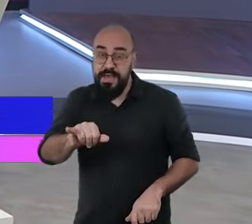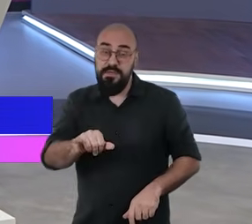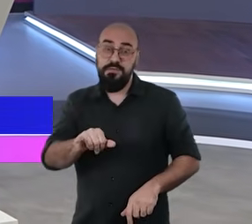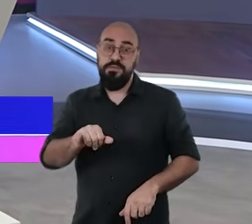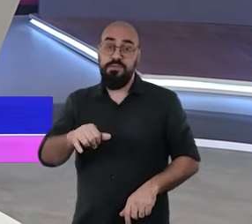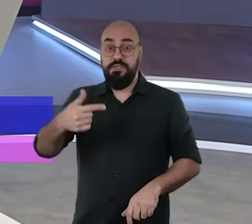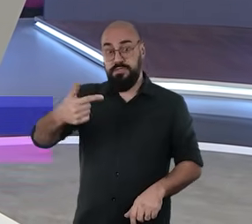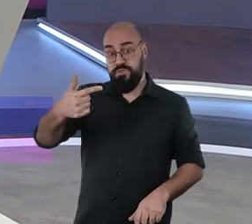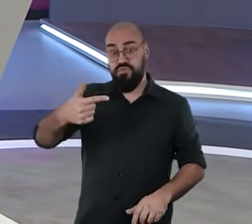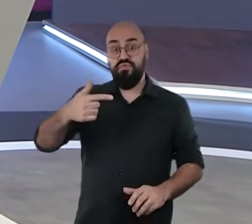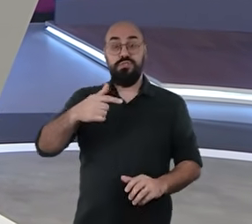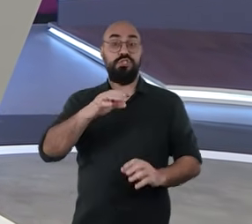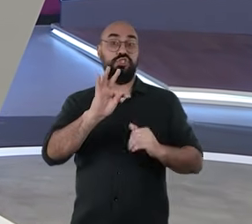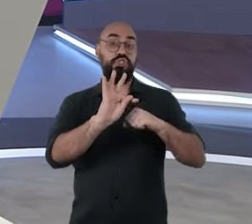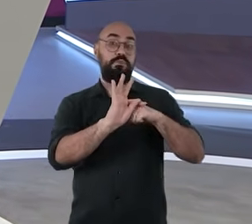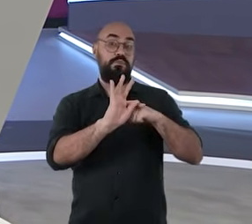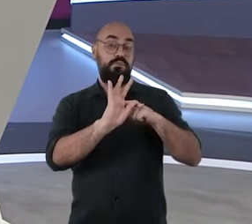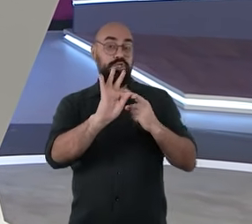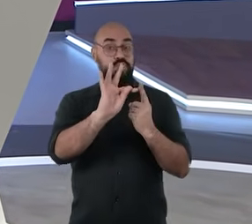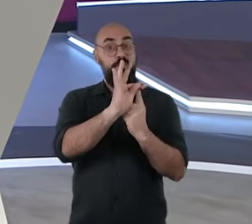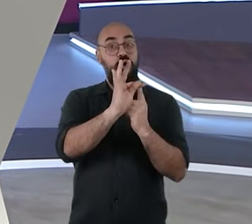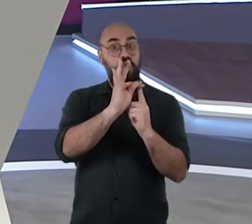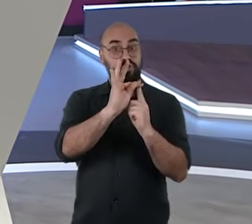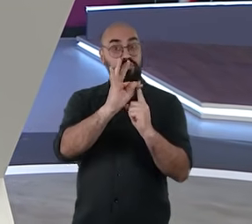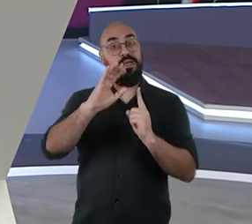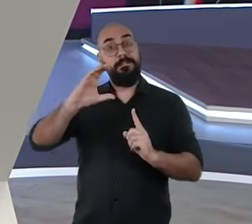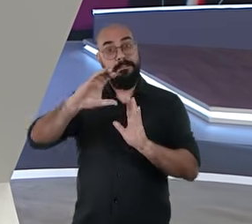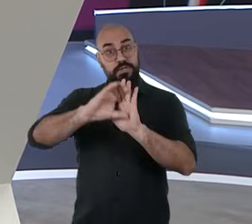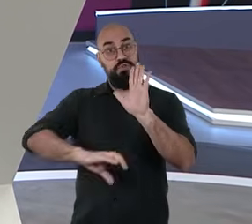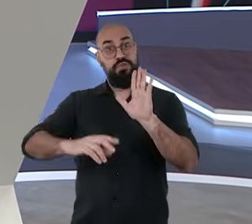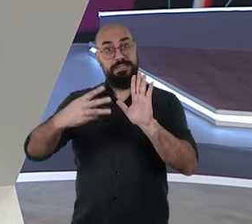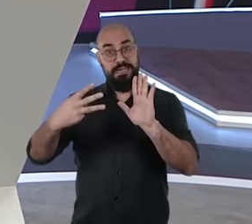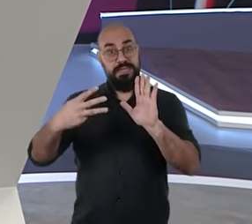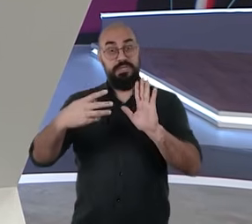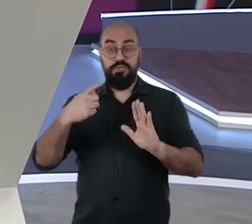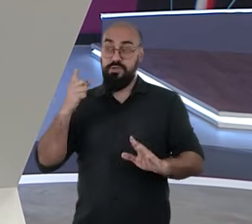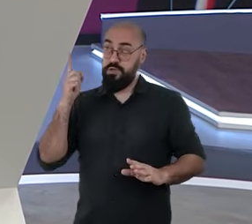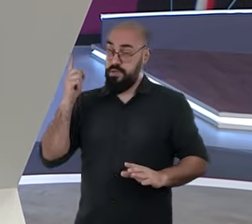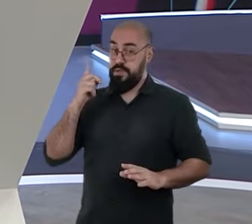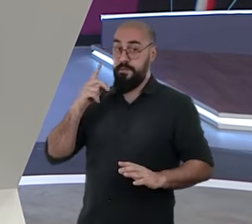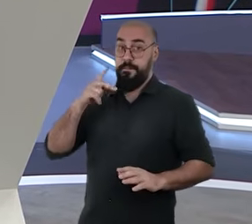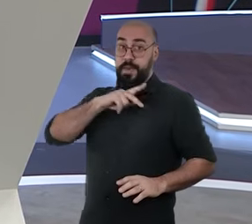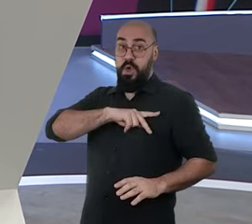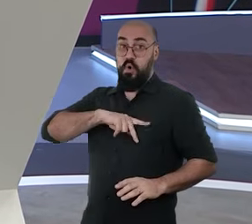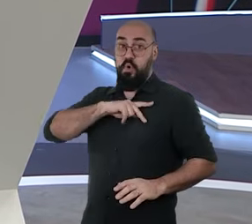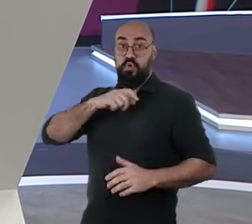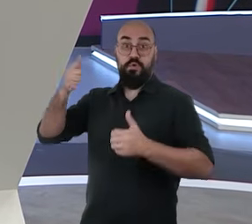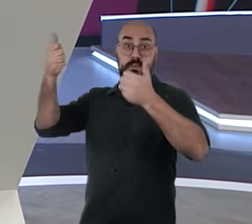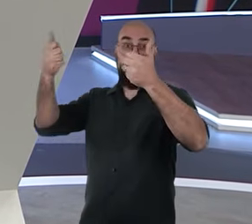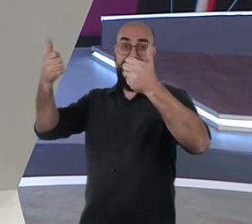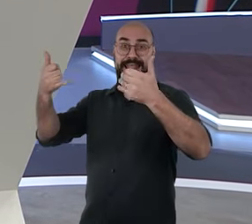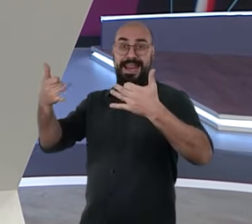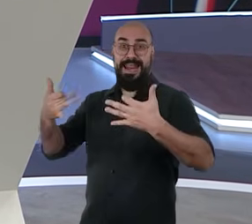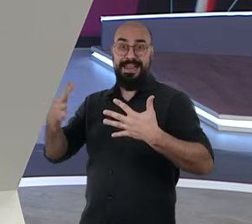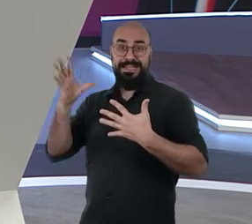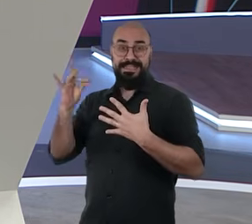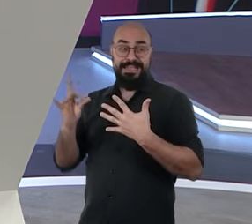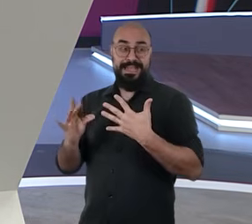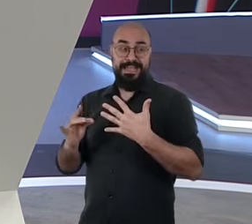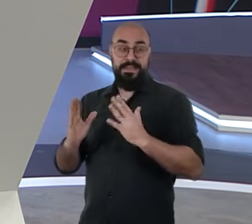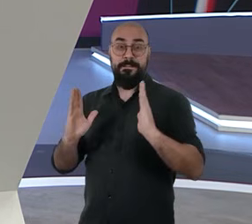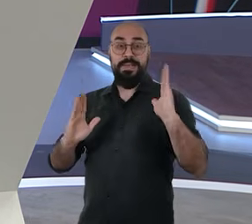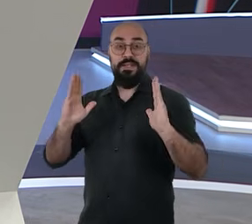capítulo 3, versos 1 a 3. Aqui, Paulo está fazendo uma descrição do quadro da humanidade nos